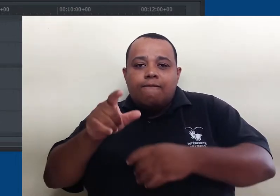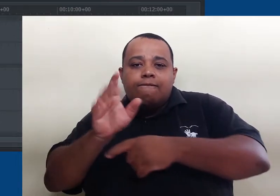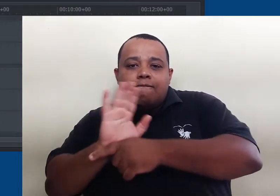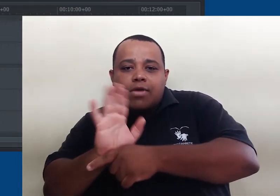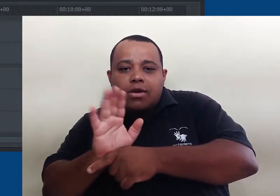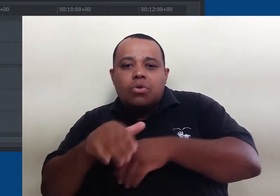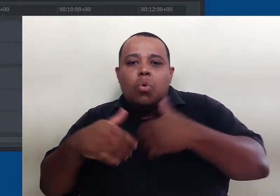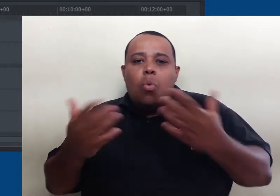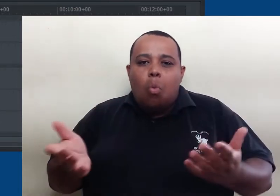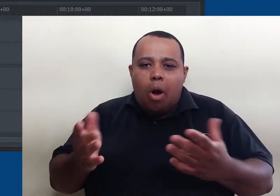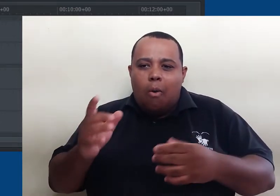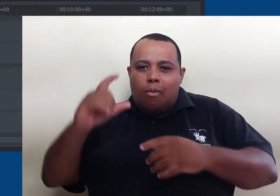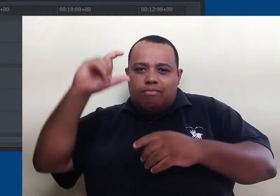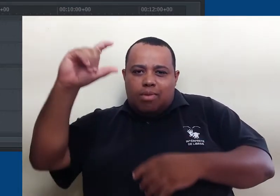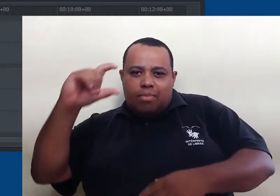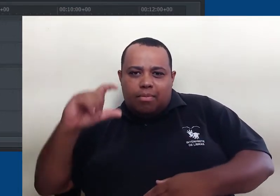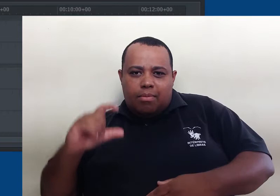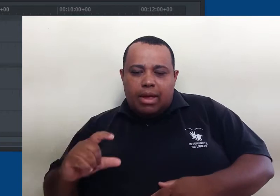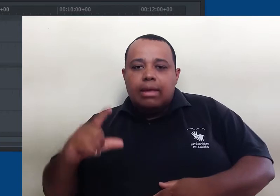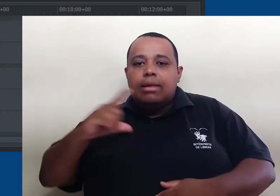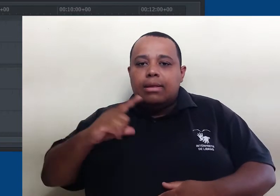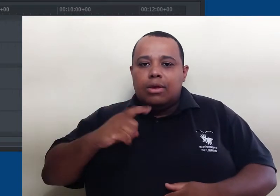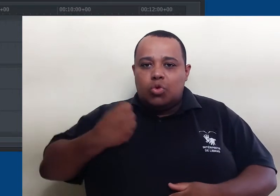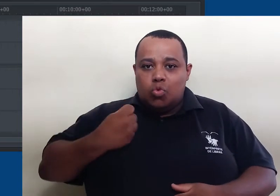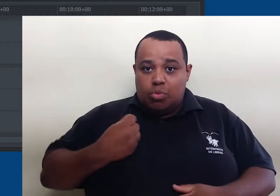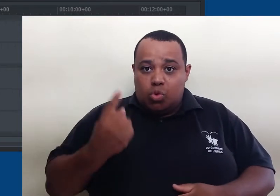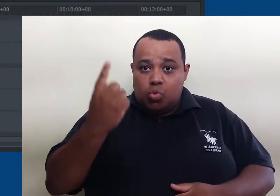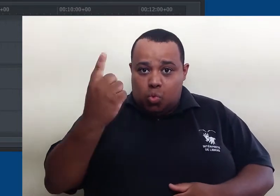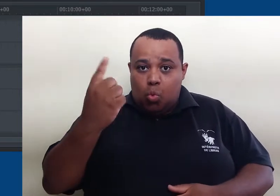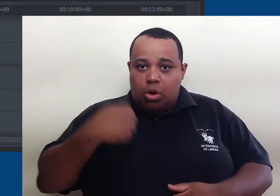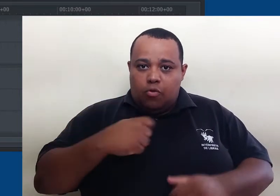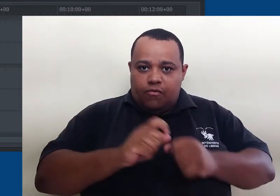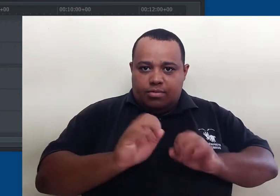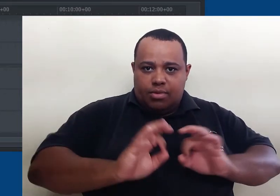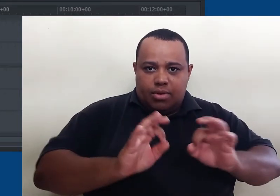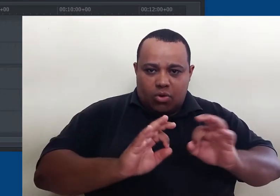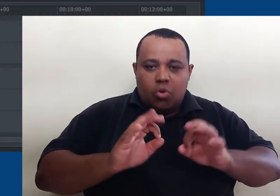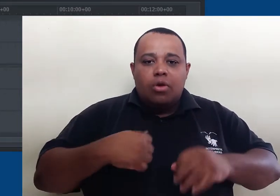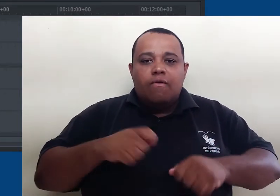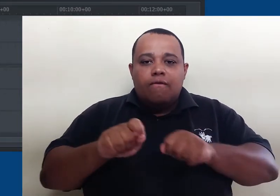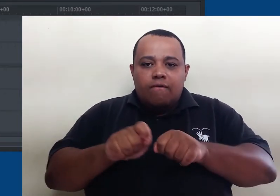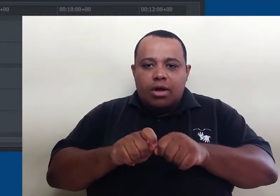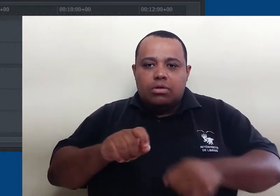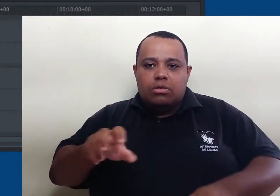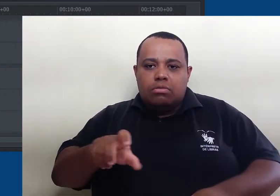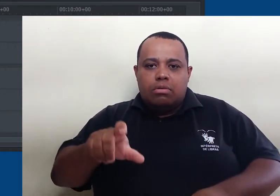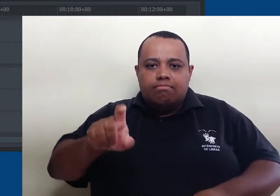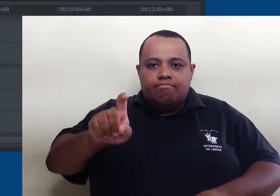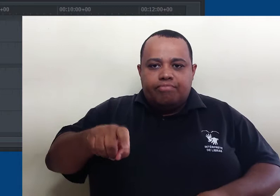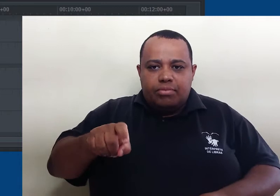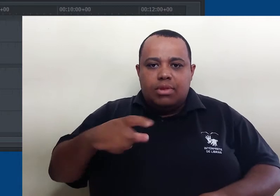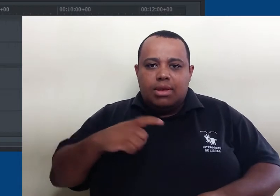A gente vai em sequências e ali em Sequence One, que no meu caso é essa que eu estou trabalhando, eu vou clicar com o botão direito e vou em